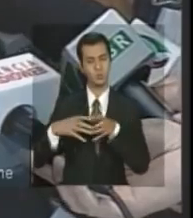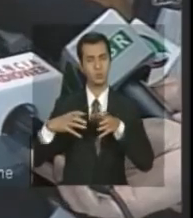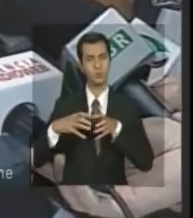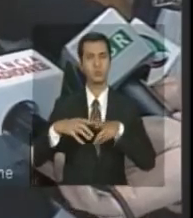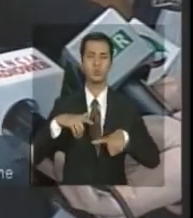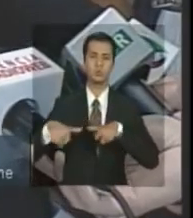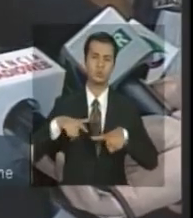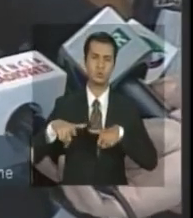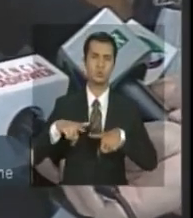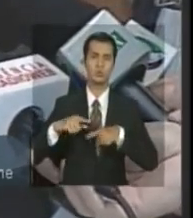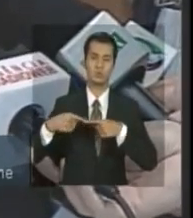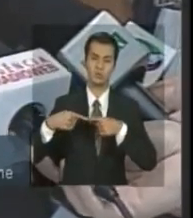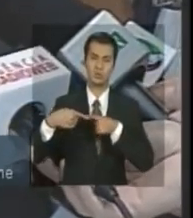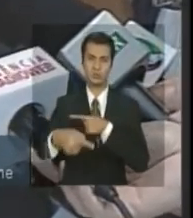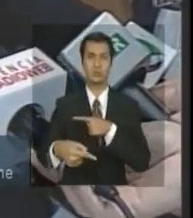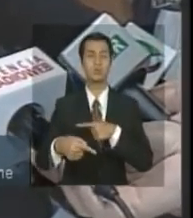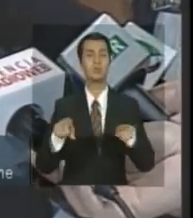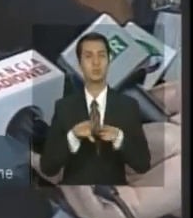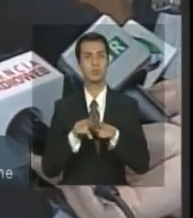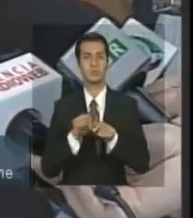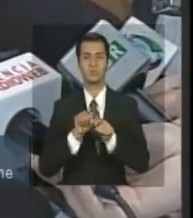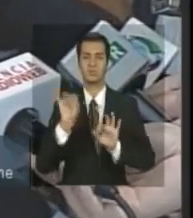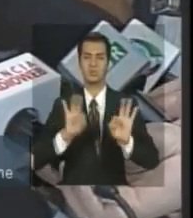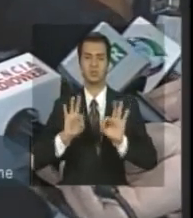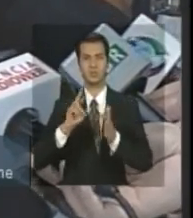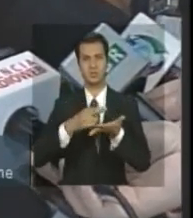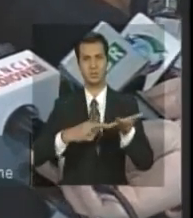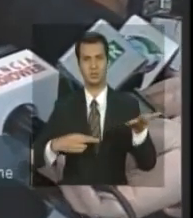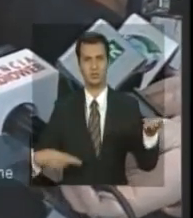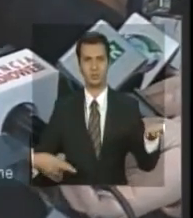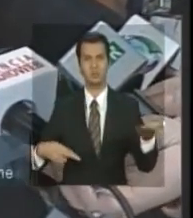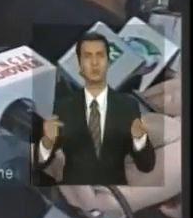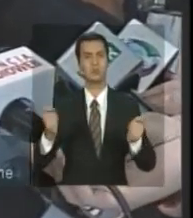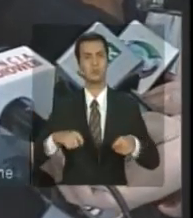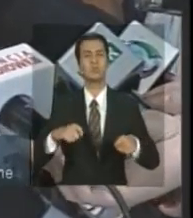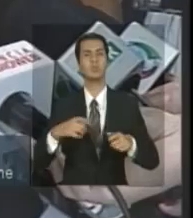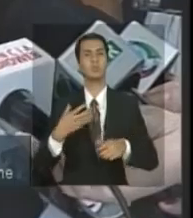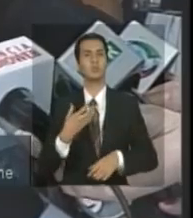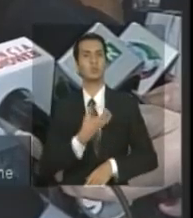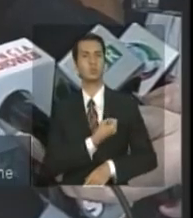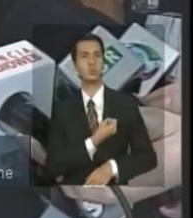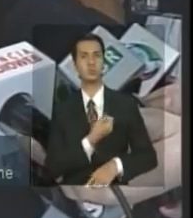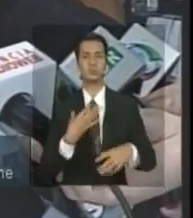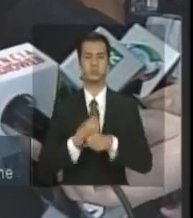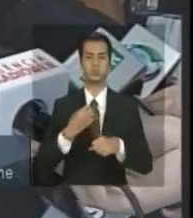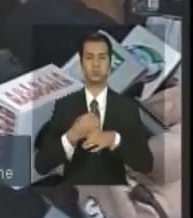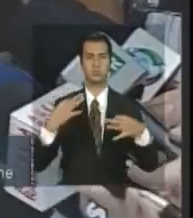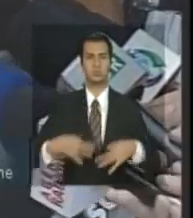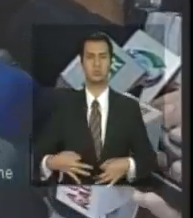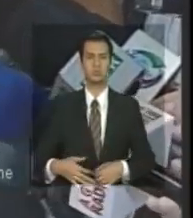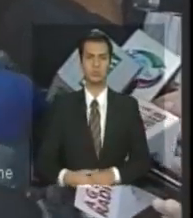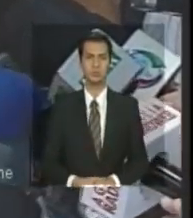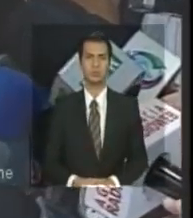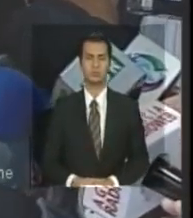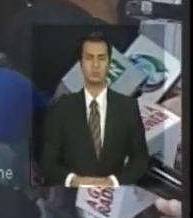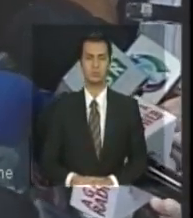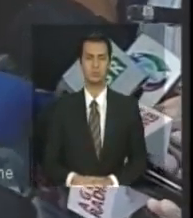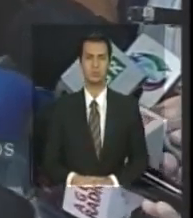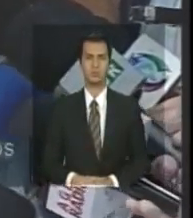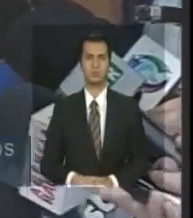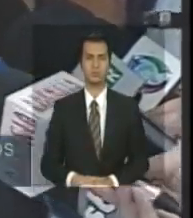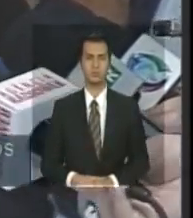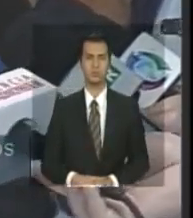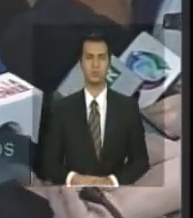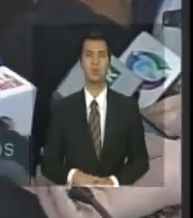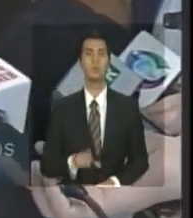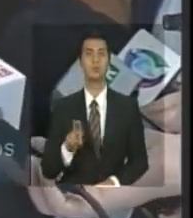para o próximo período e construir relatórios onde a gente possa estar trabalhando com números mais convergentes. Aceitaram rever esses